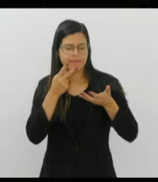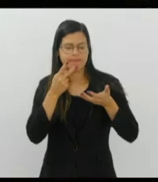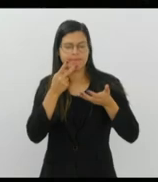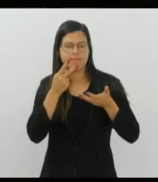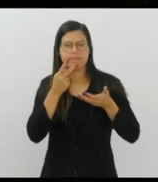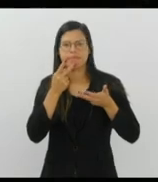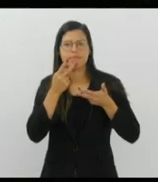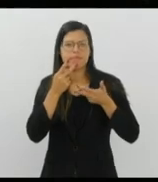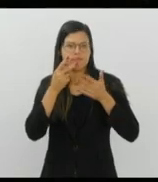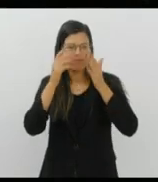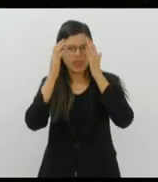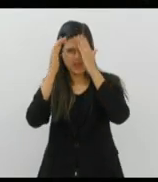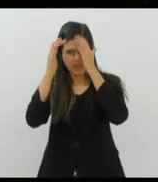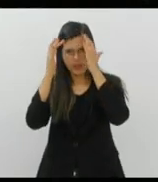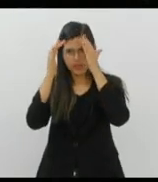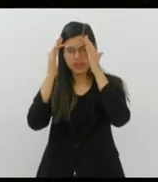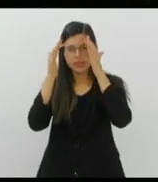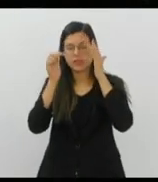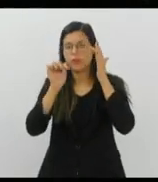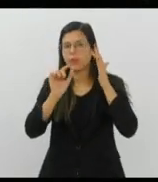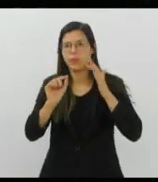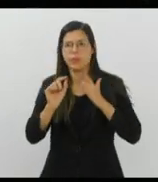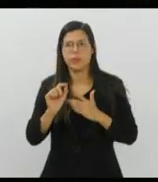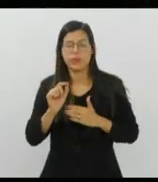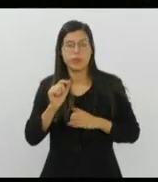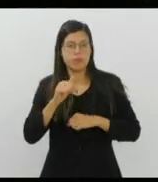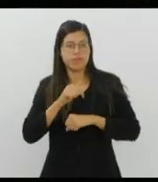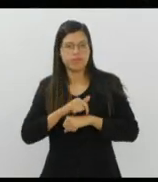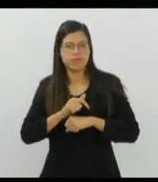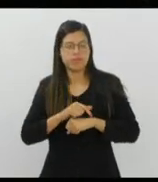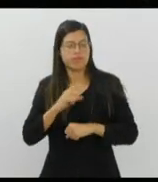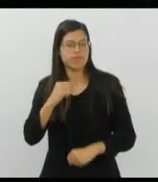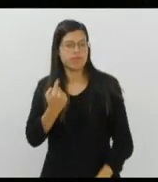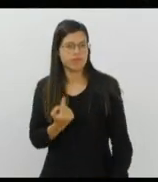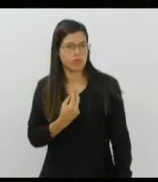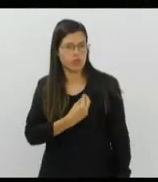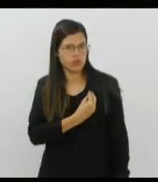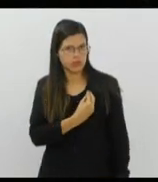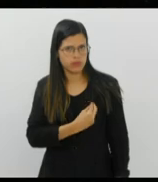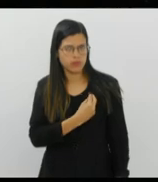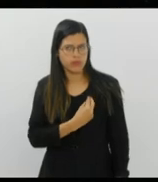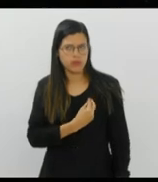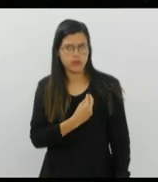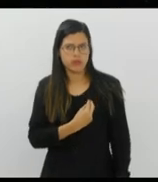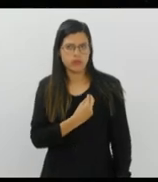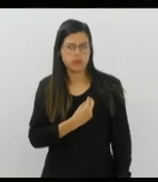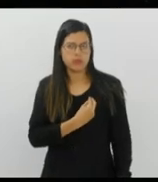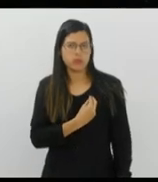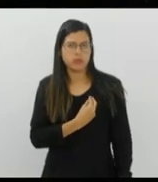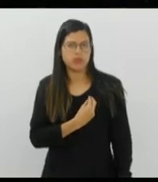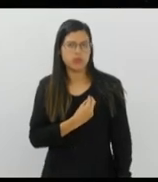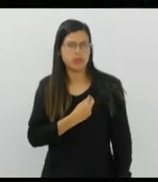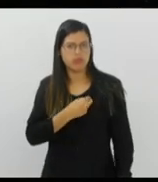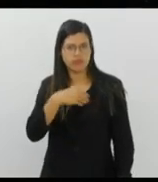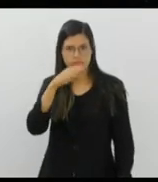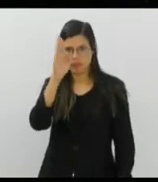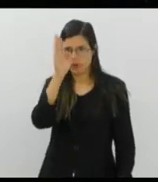reflexão, um momento que nós estamos vivendo em nosso